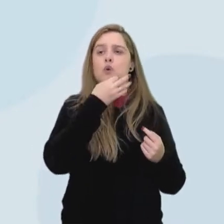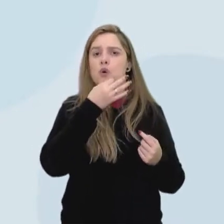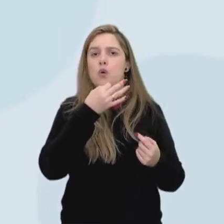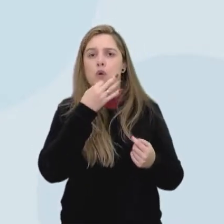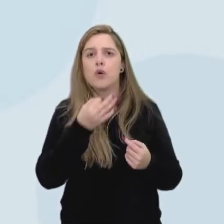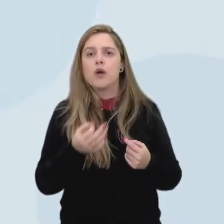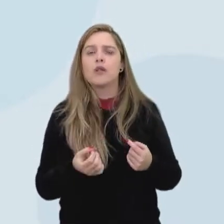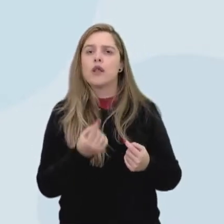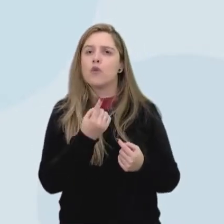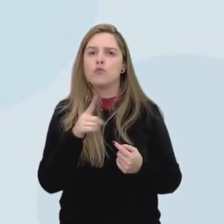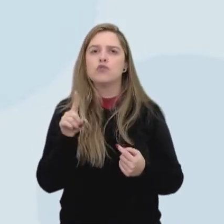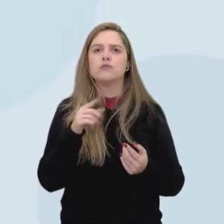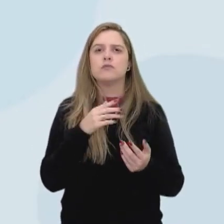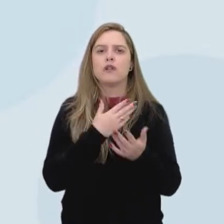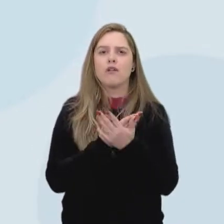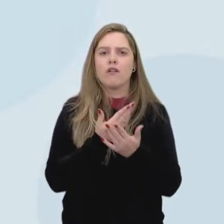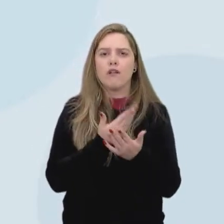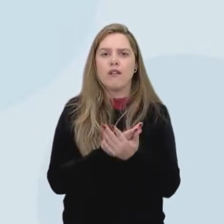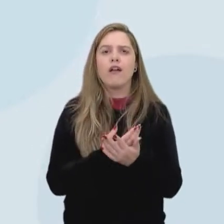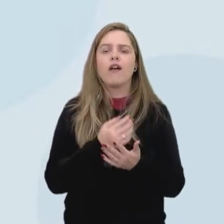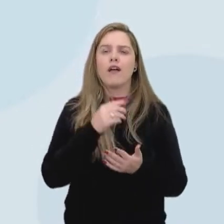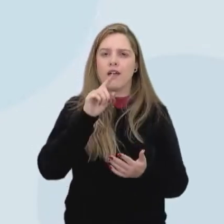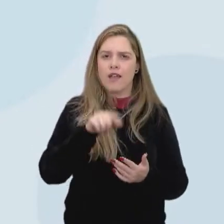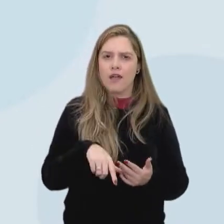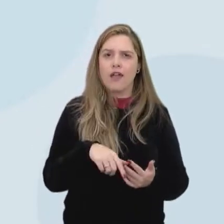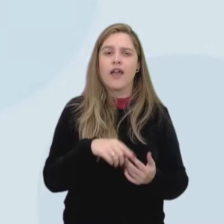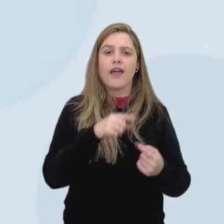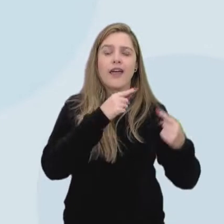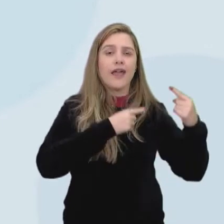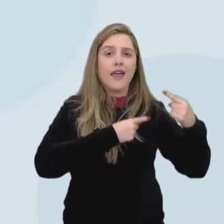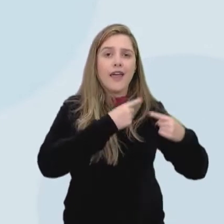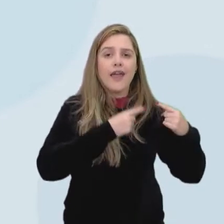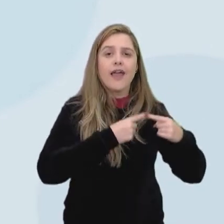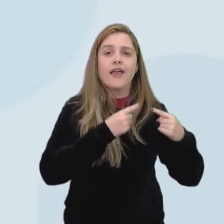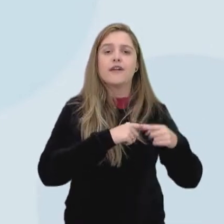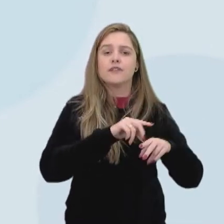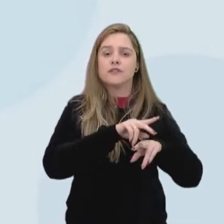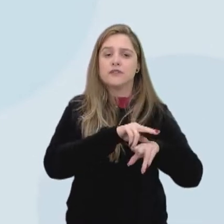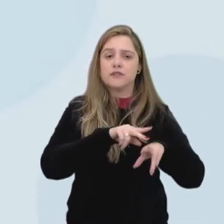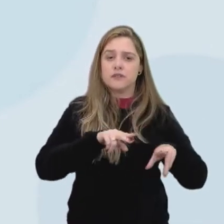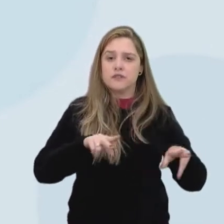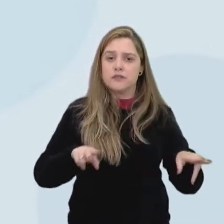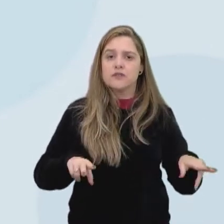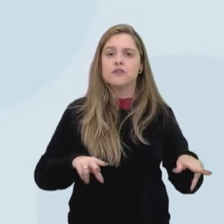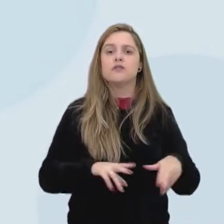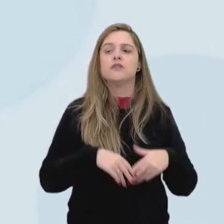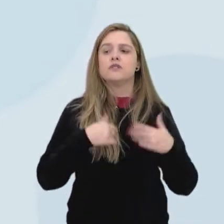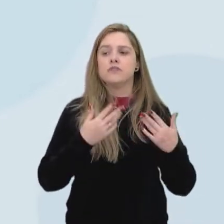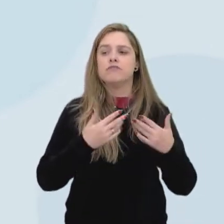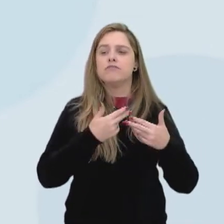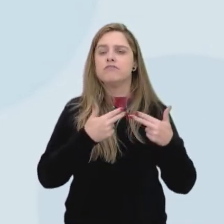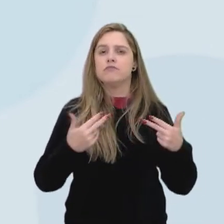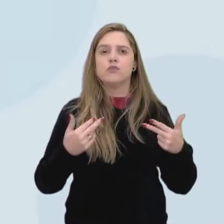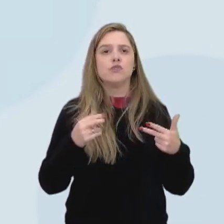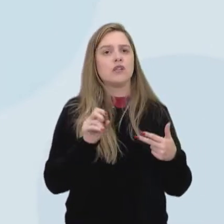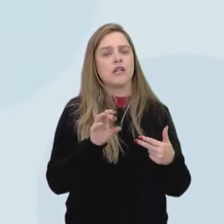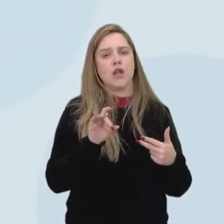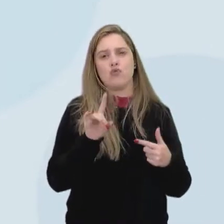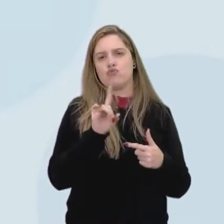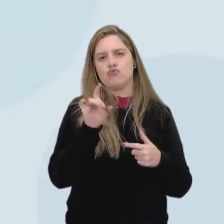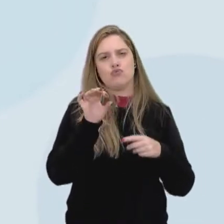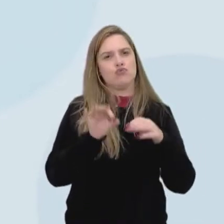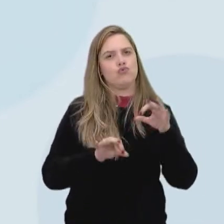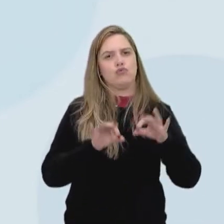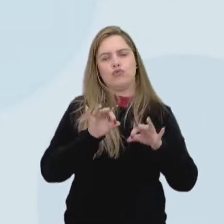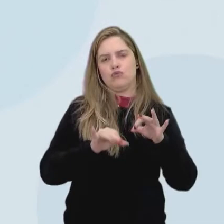nossa última aula, que esse debate, né, ou esse embate de ideias antagônicas não justifica,